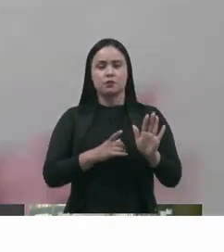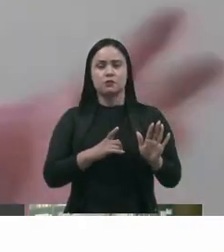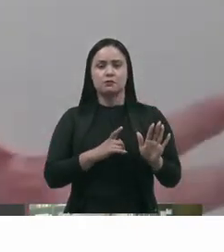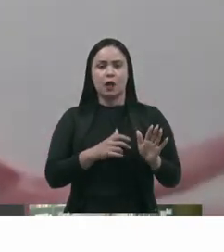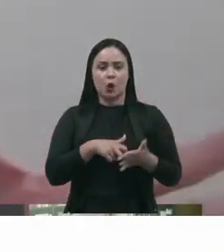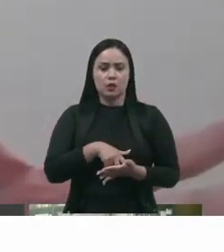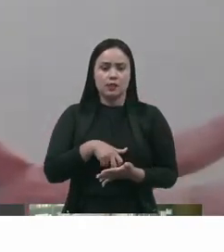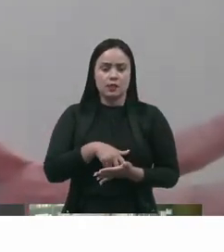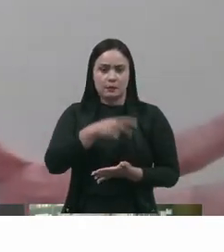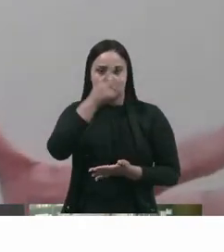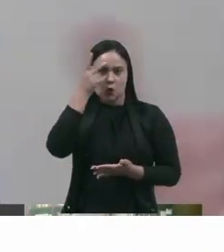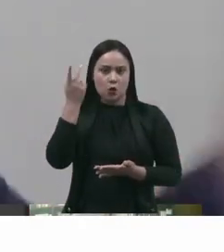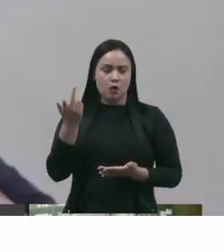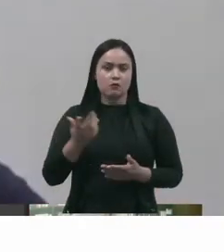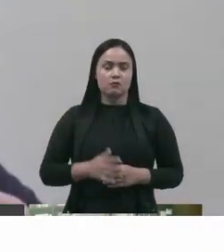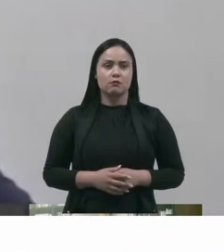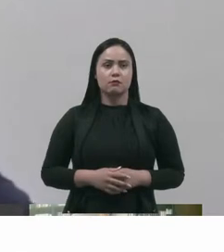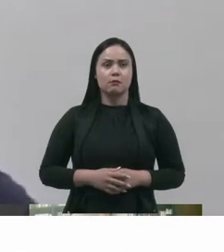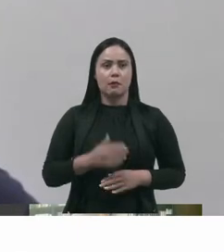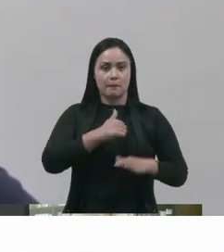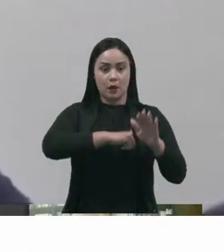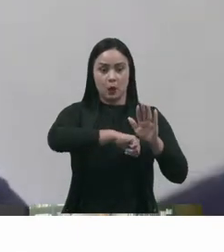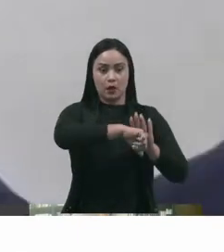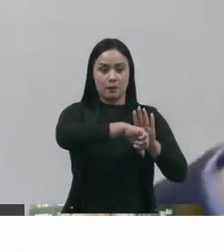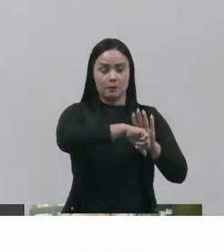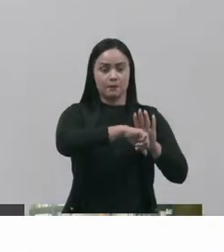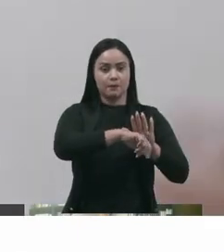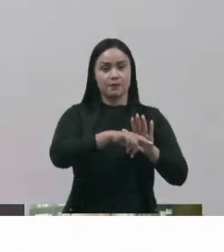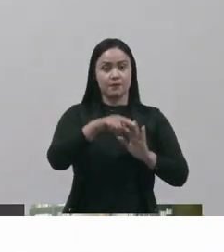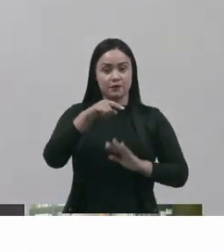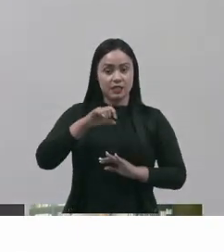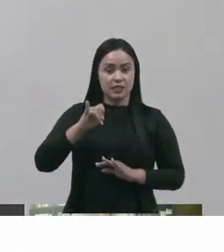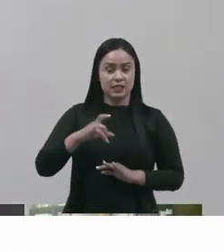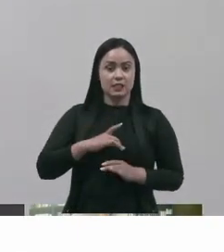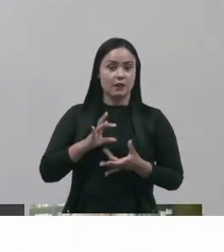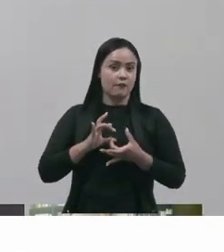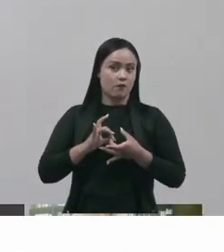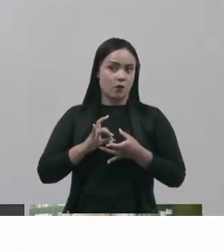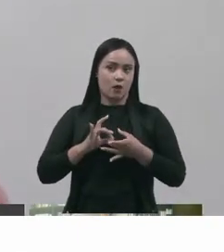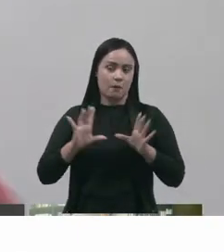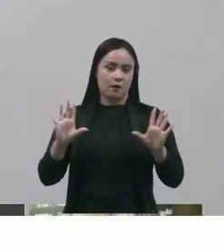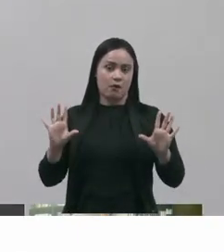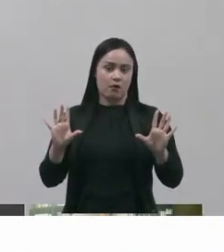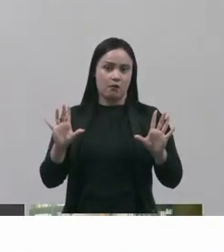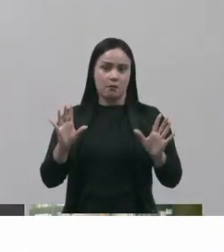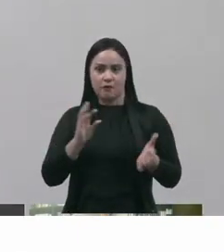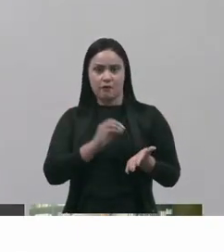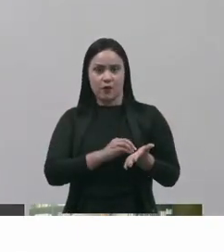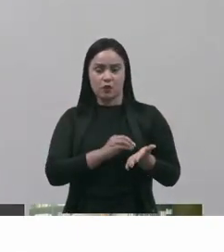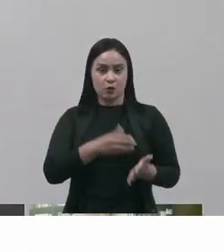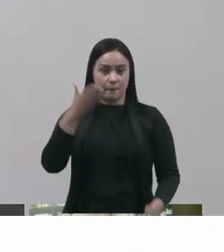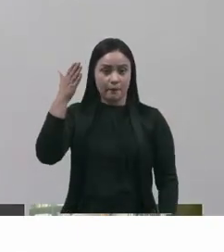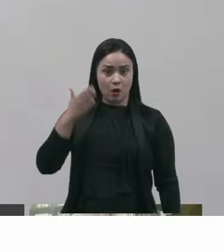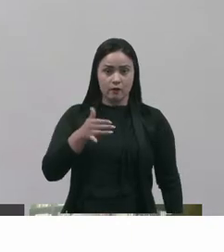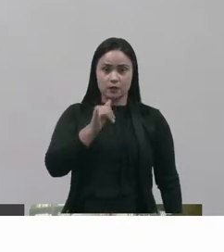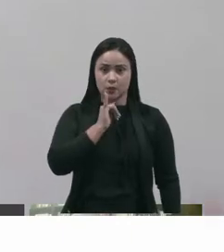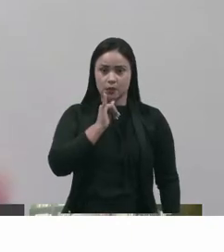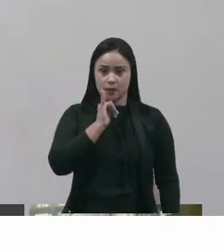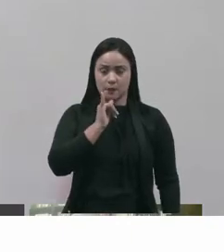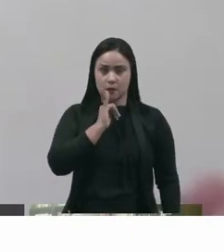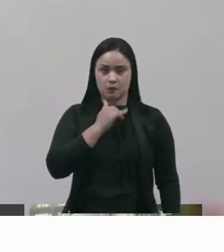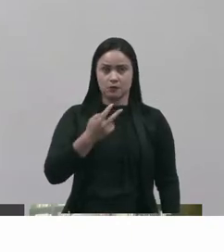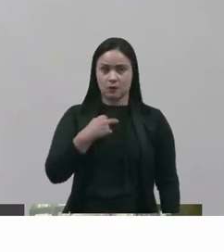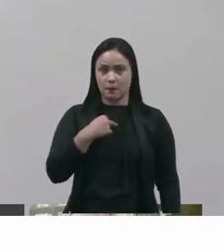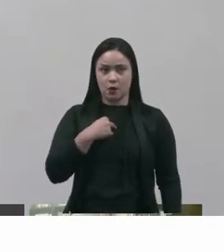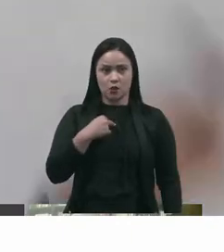condenação do sujeito pelo crime. E aí, se ele for absolvido por ausência de provas, por exemplo, isso